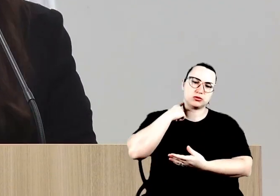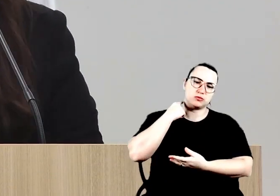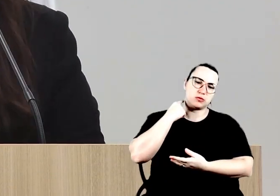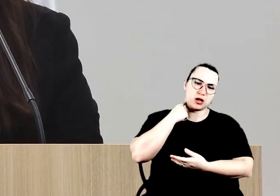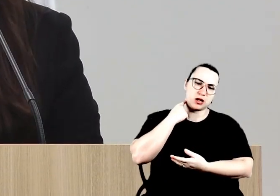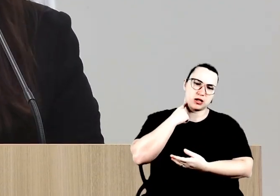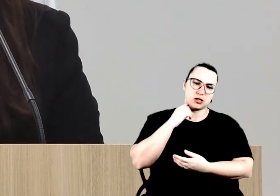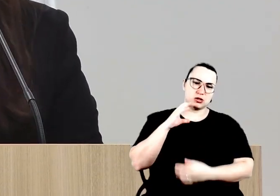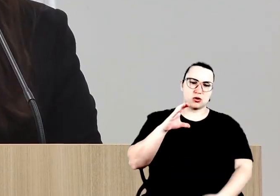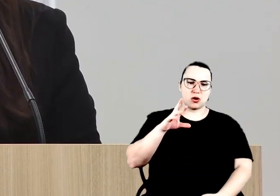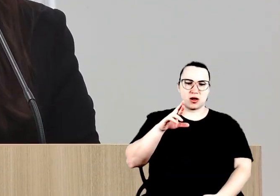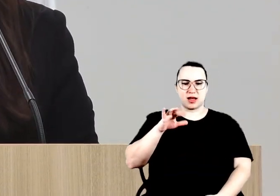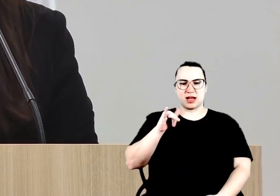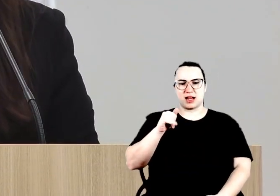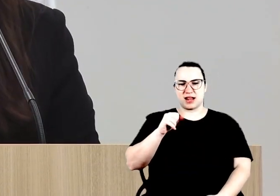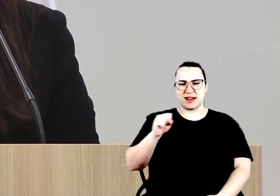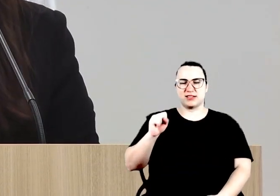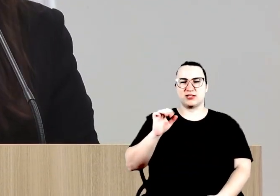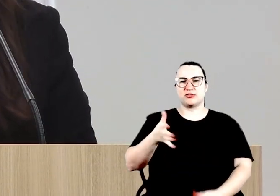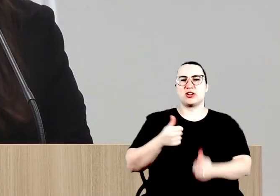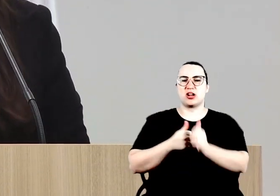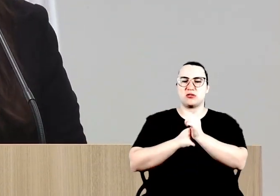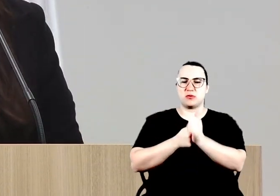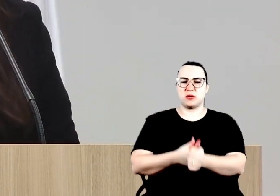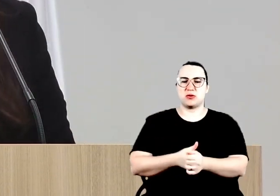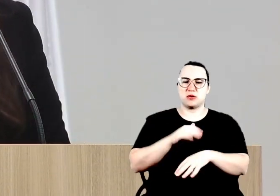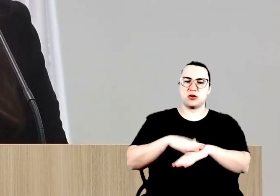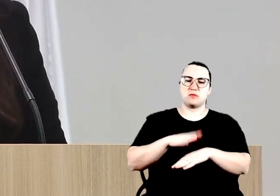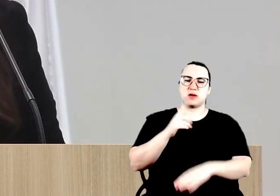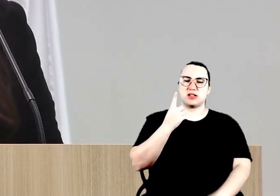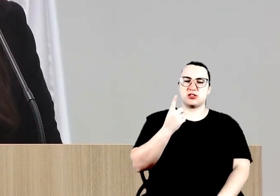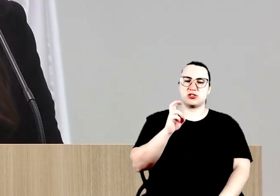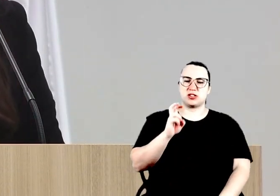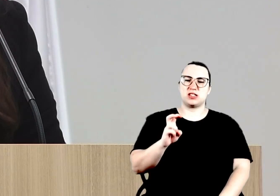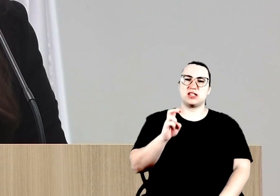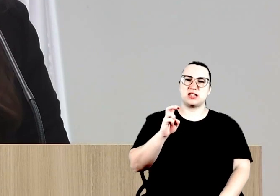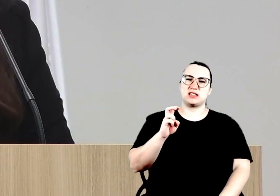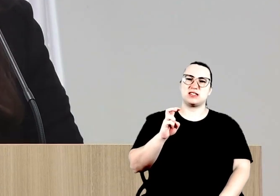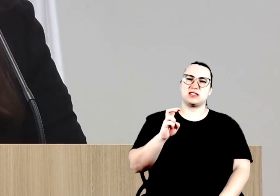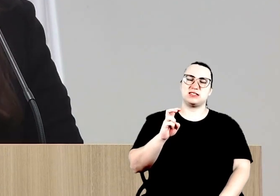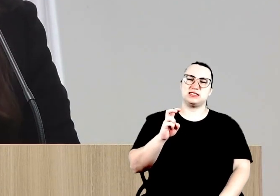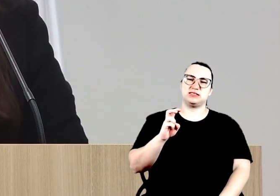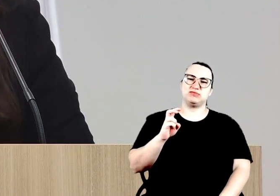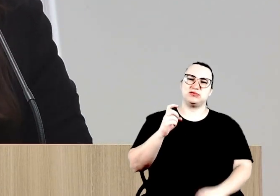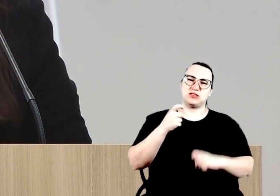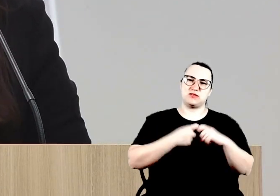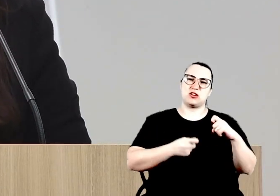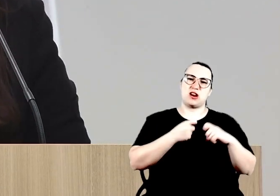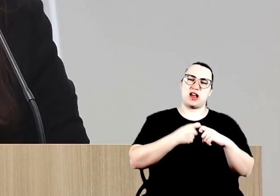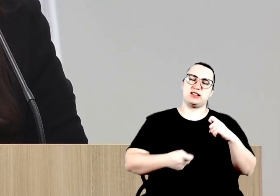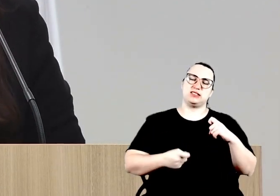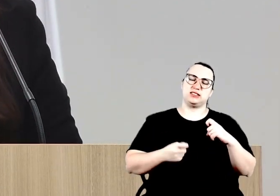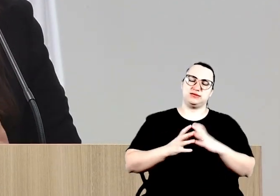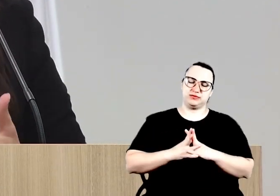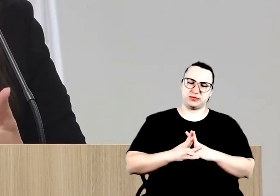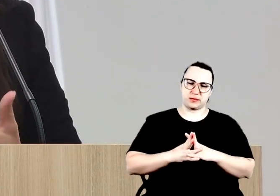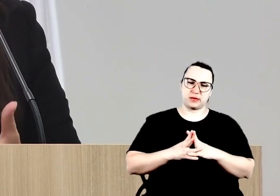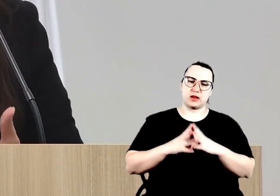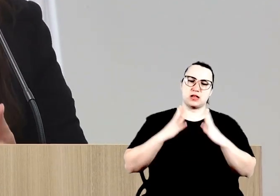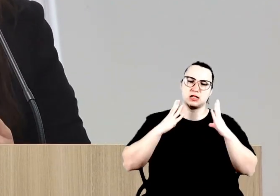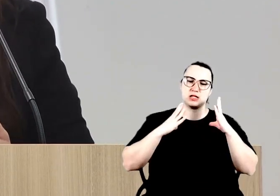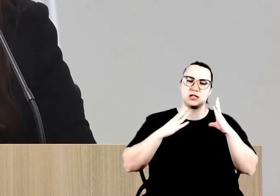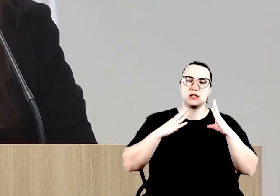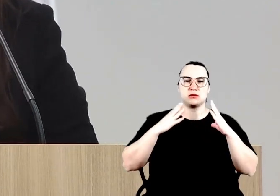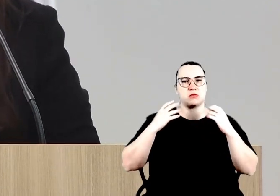CREAS já estávamos acompanhando mais de 15 casos de violência sexual. E aqui pode ser violência sexual